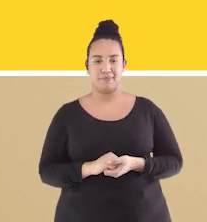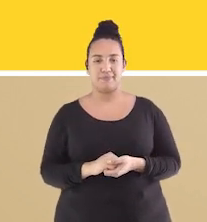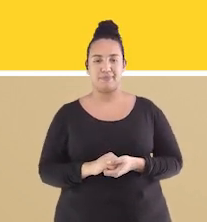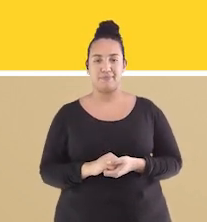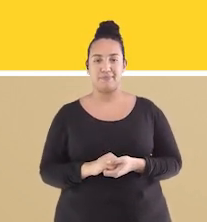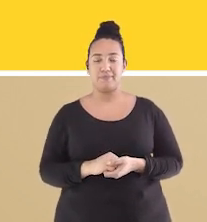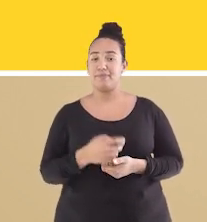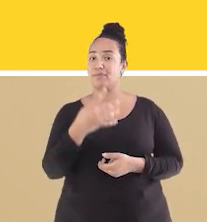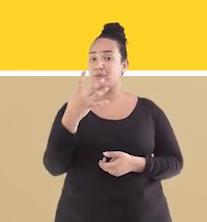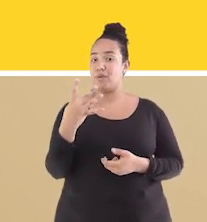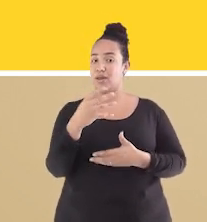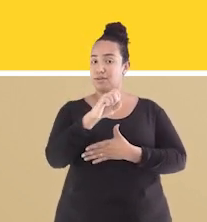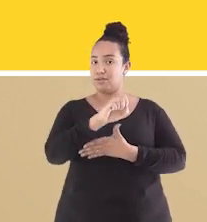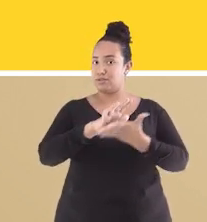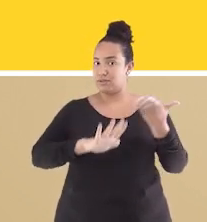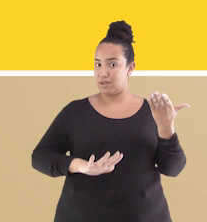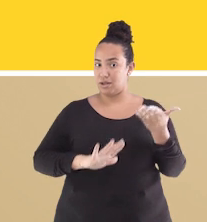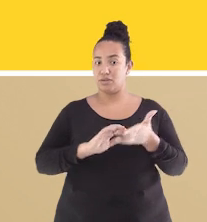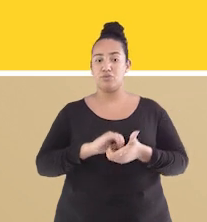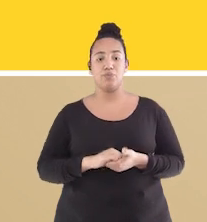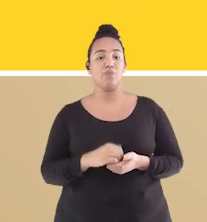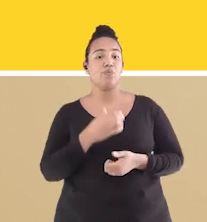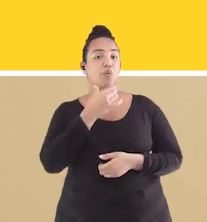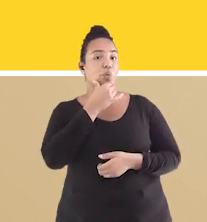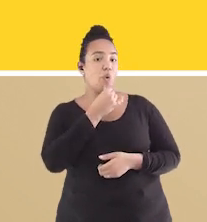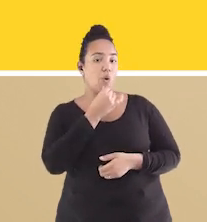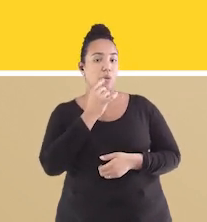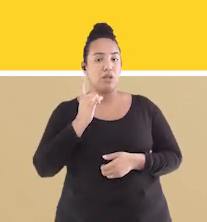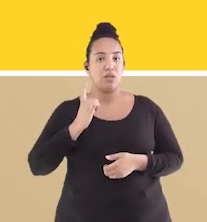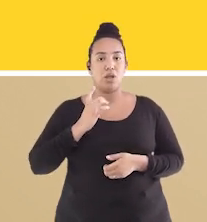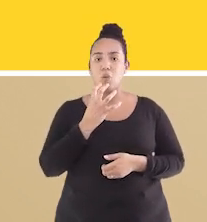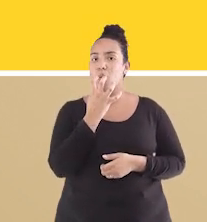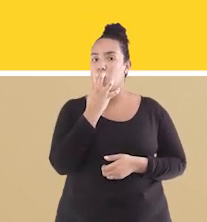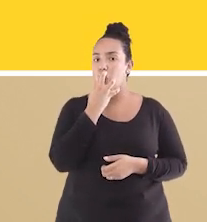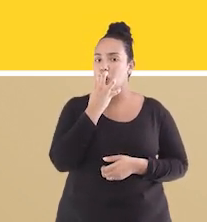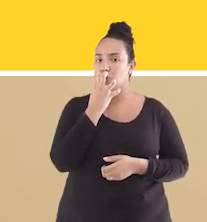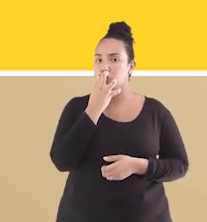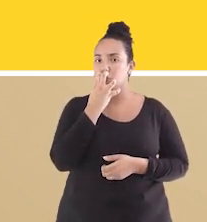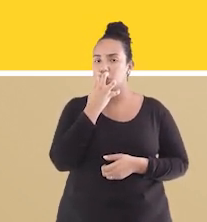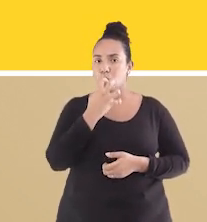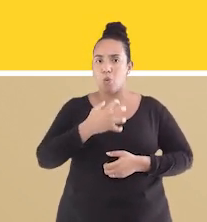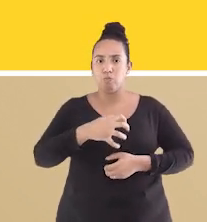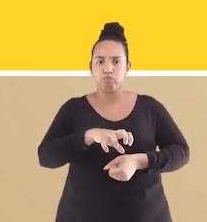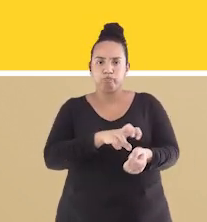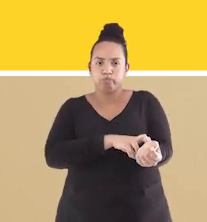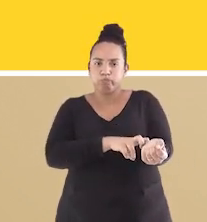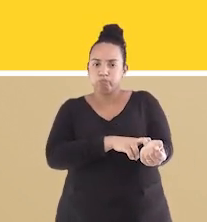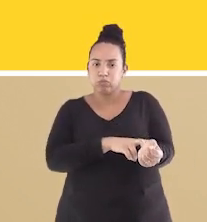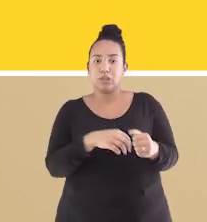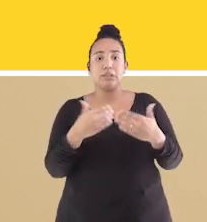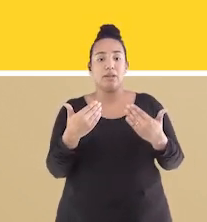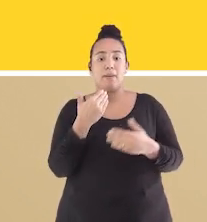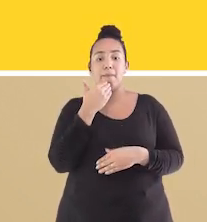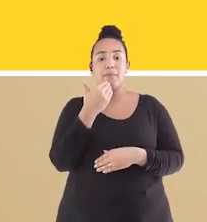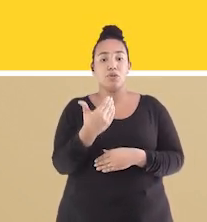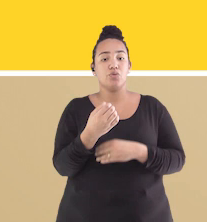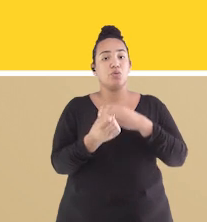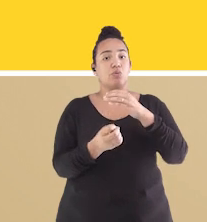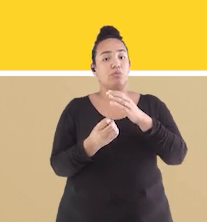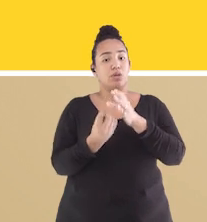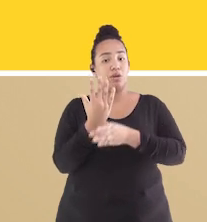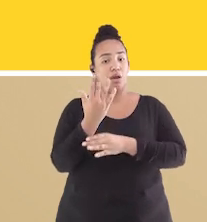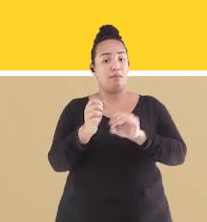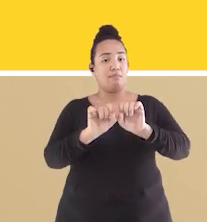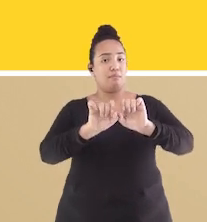Questão 4. João tem um cachorro muito bravo. Então, ele pediu que fosse confeccionado uma placa de aviso